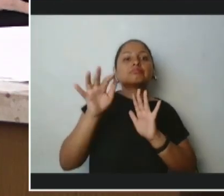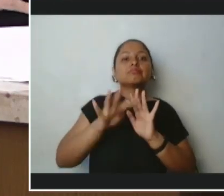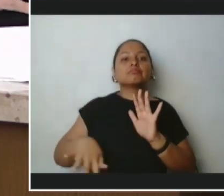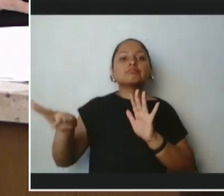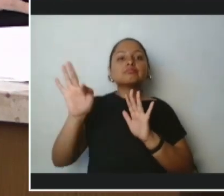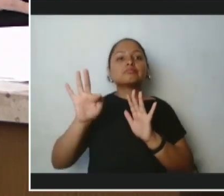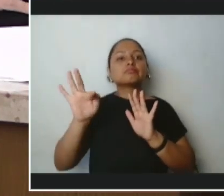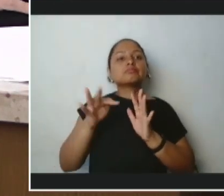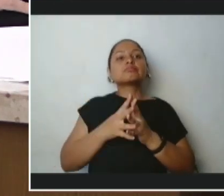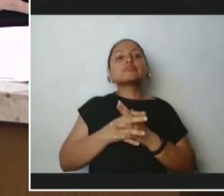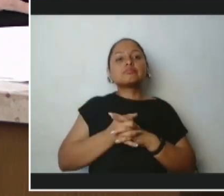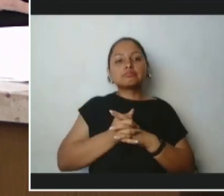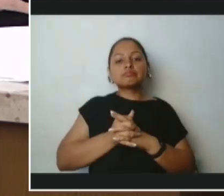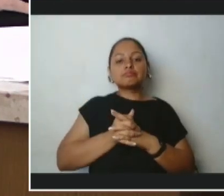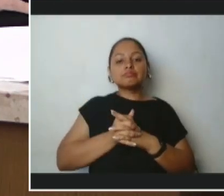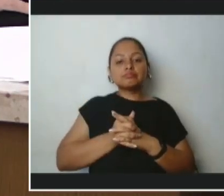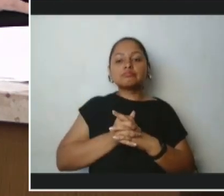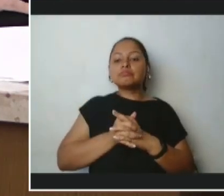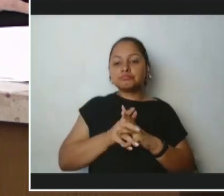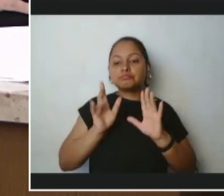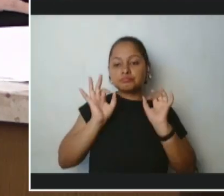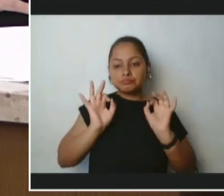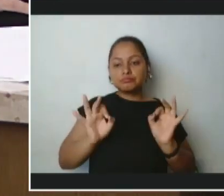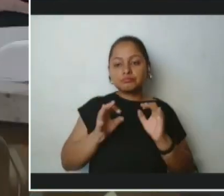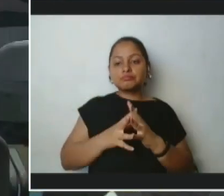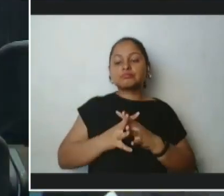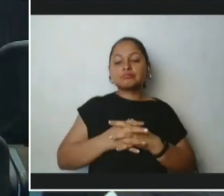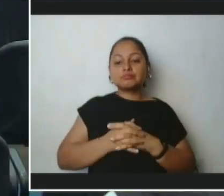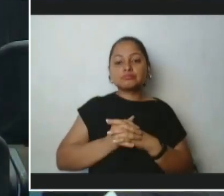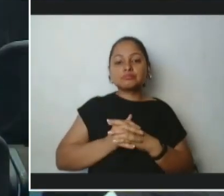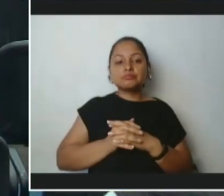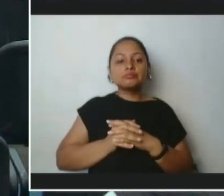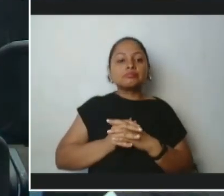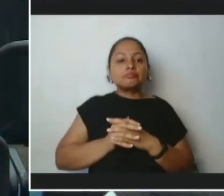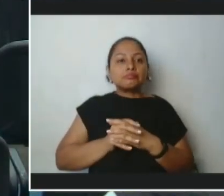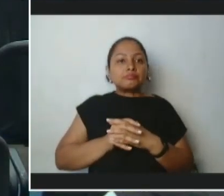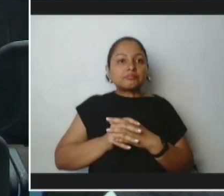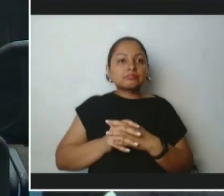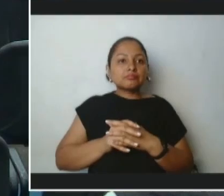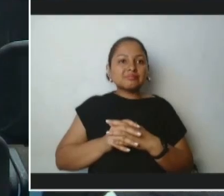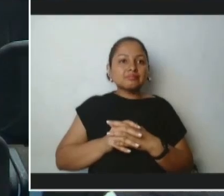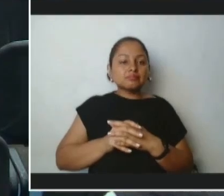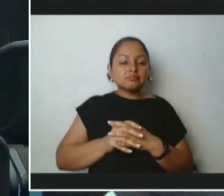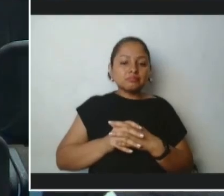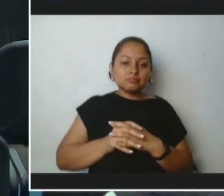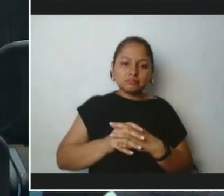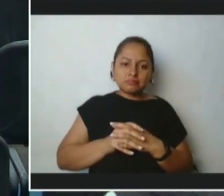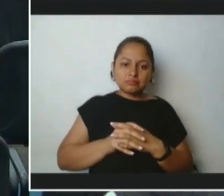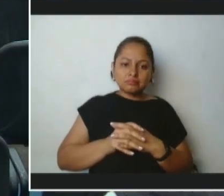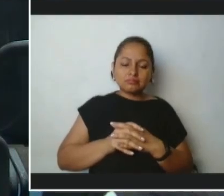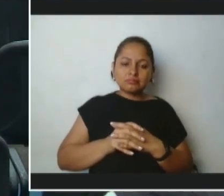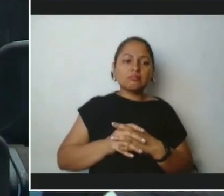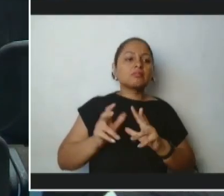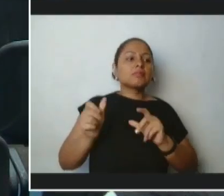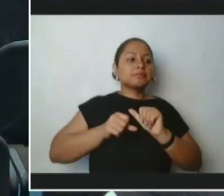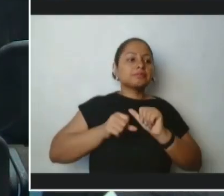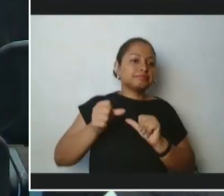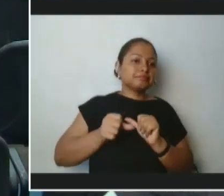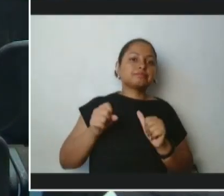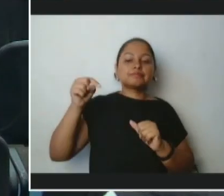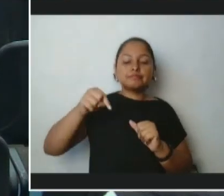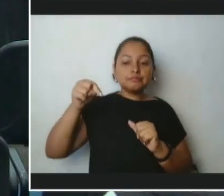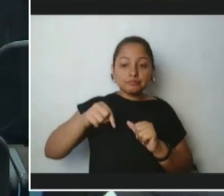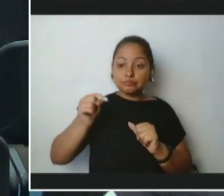isso já é certo. Tá. Eu vejo que a reforma previdenciária não vai